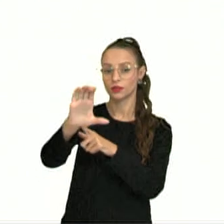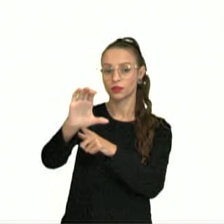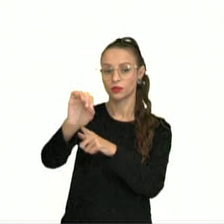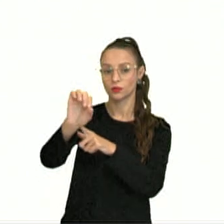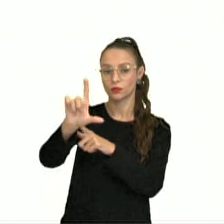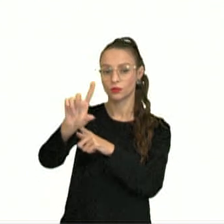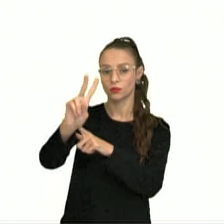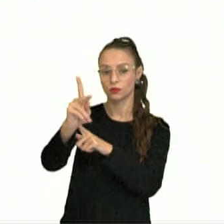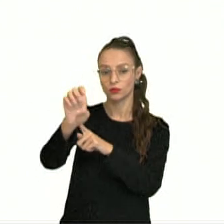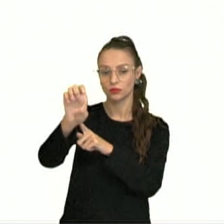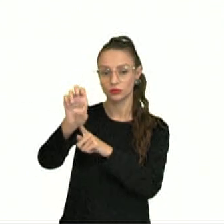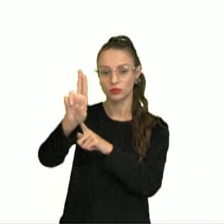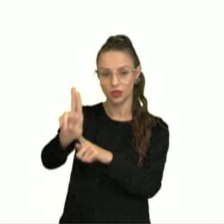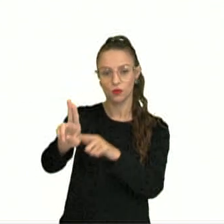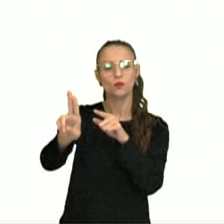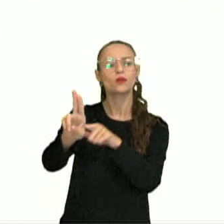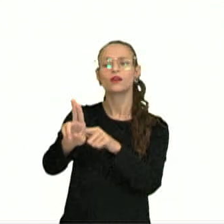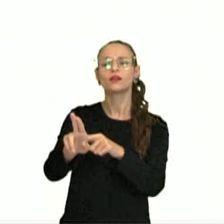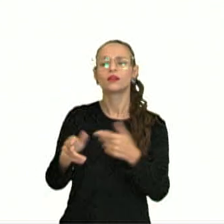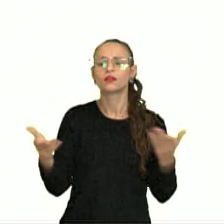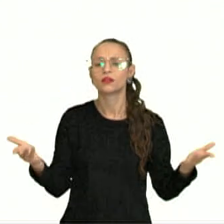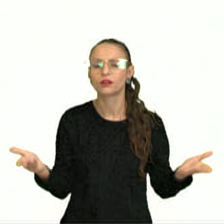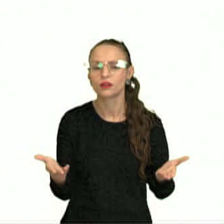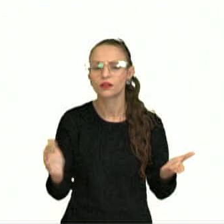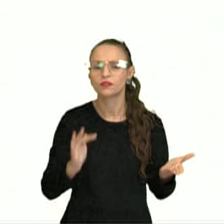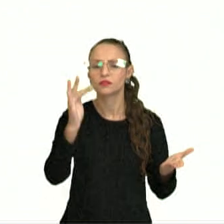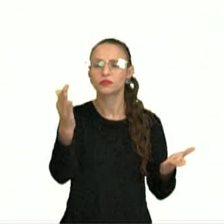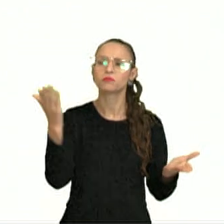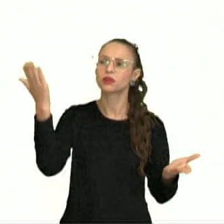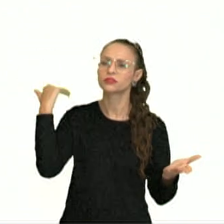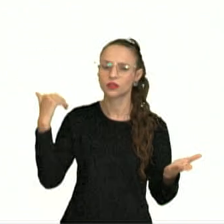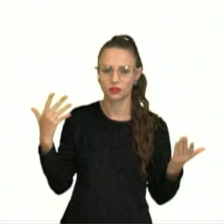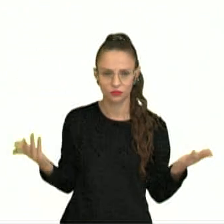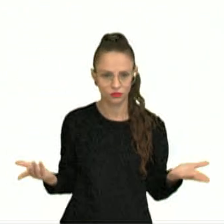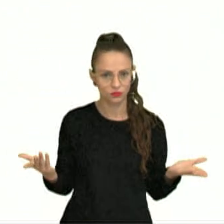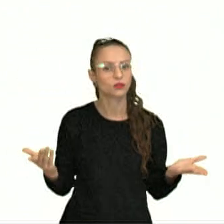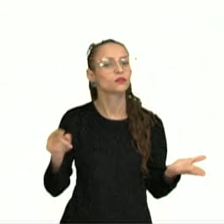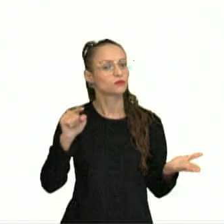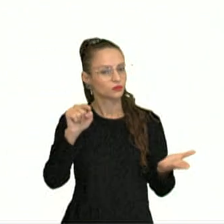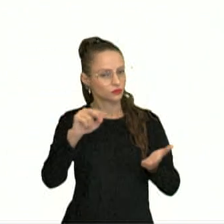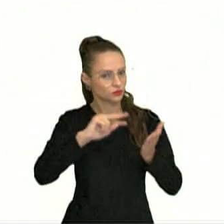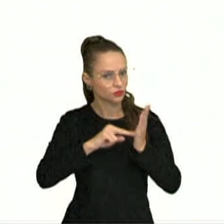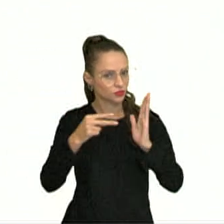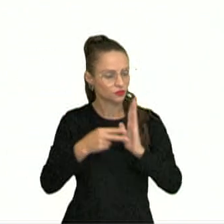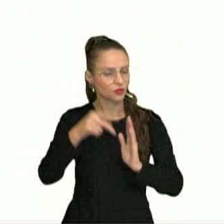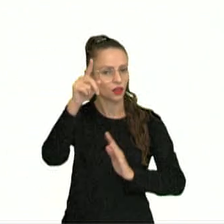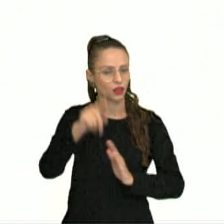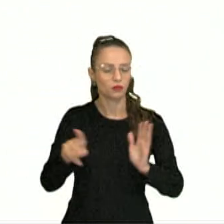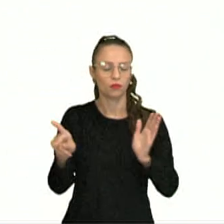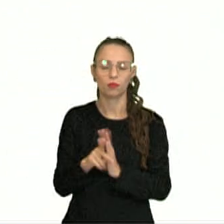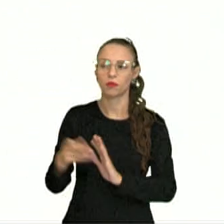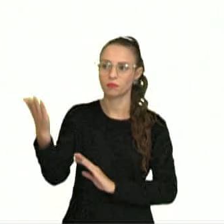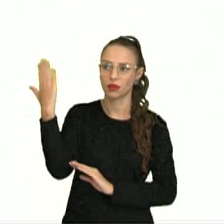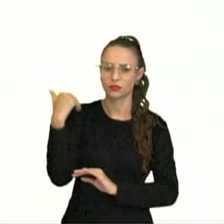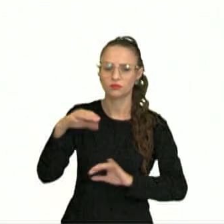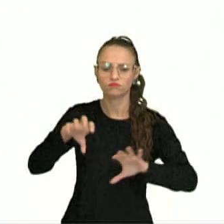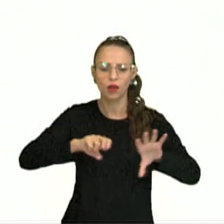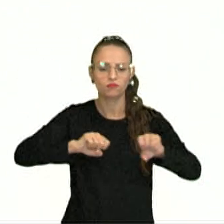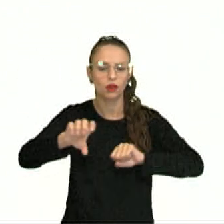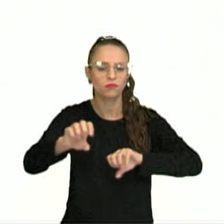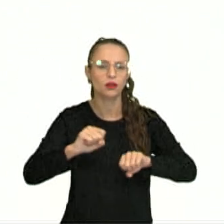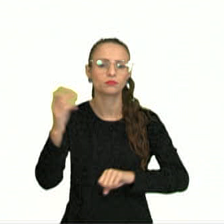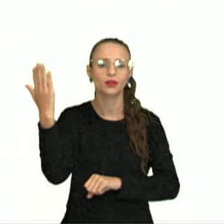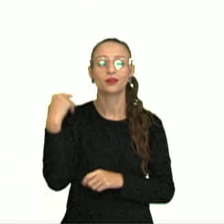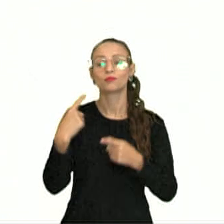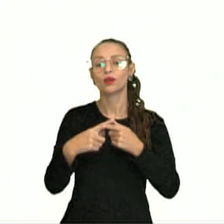quê? É uma ação do passado, do presente ou do futuro? Recolheu é uma ação do passado, né? Que aqui na